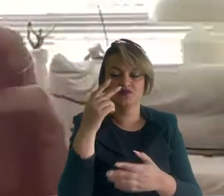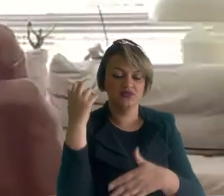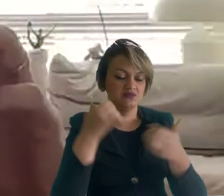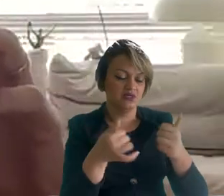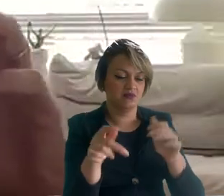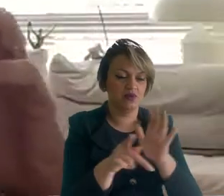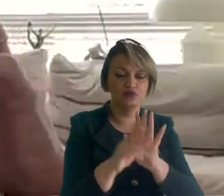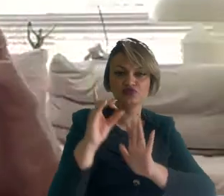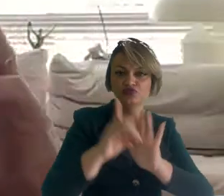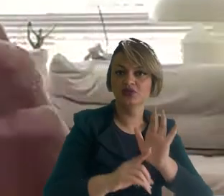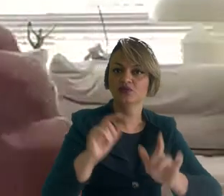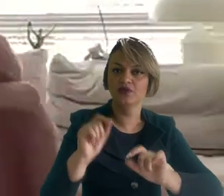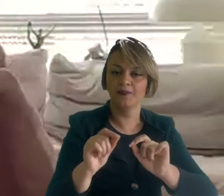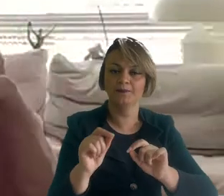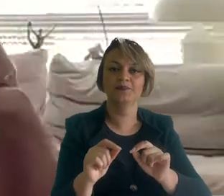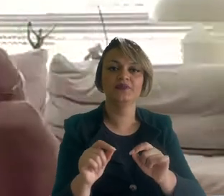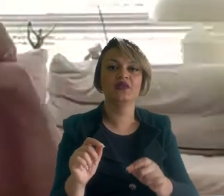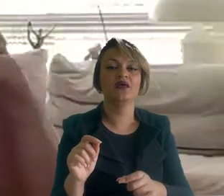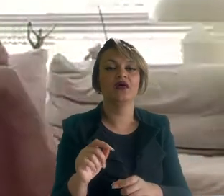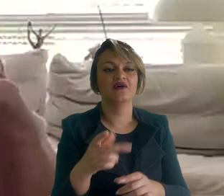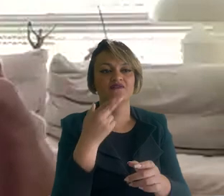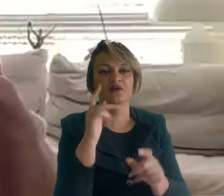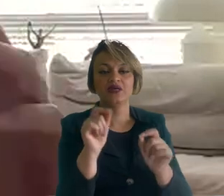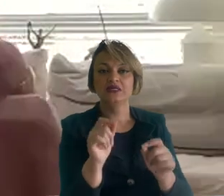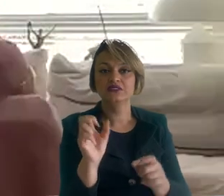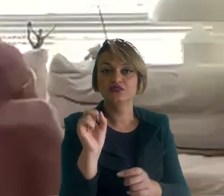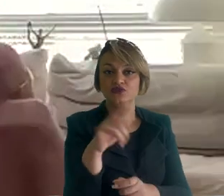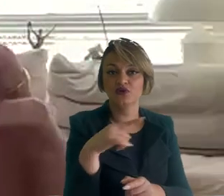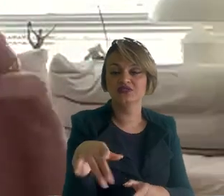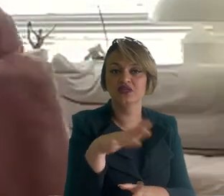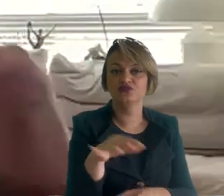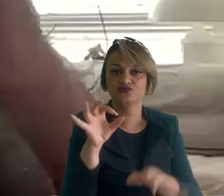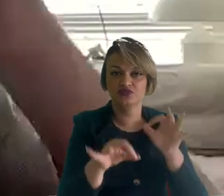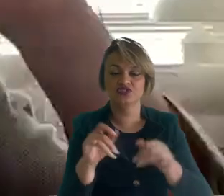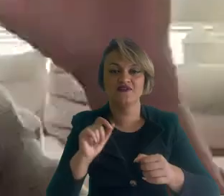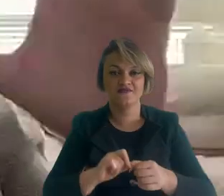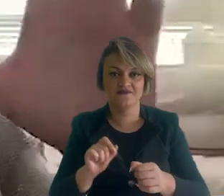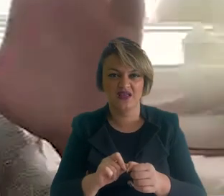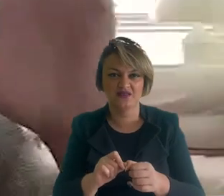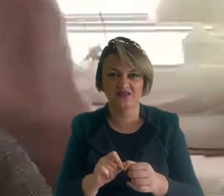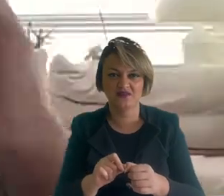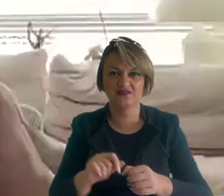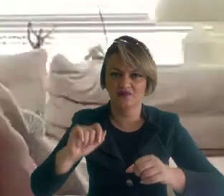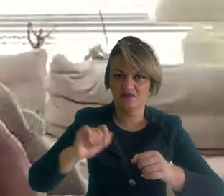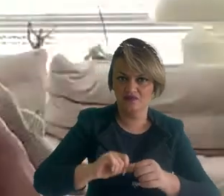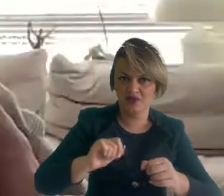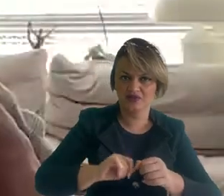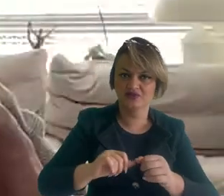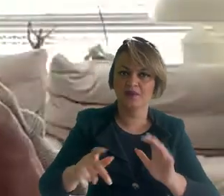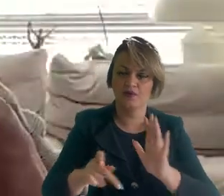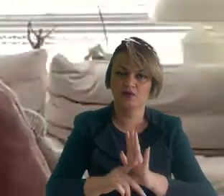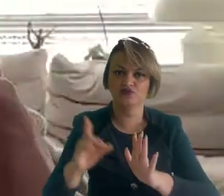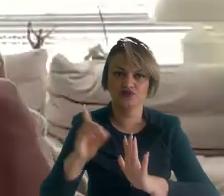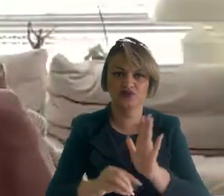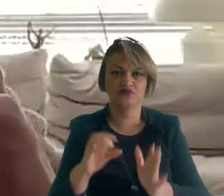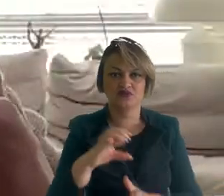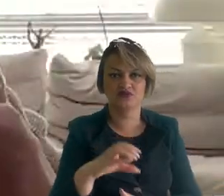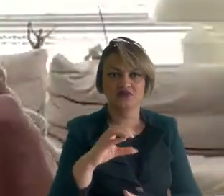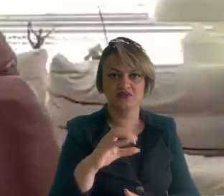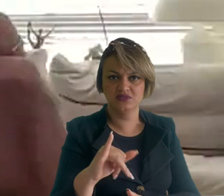de direito Dizem quando nós fazemos um negócio jurídico que é a filigrana do direito civil